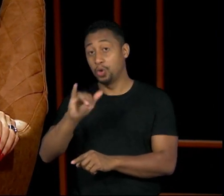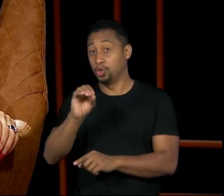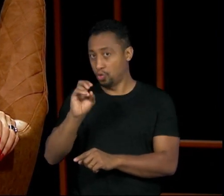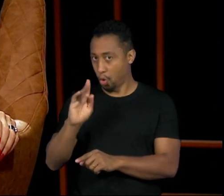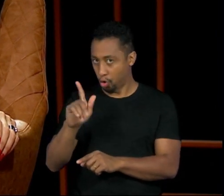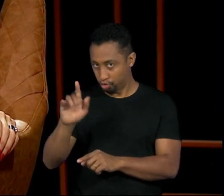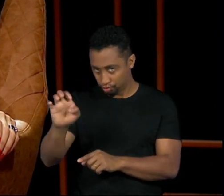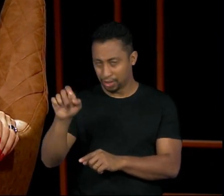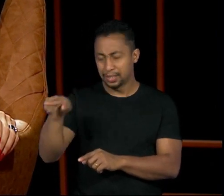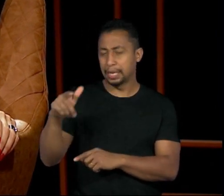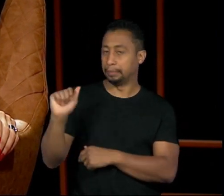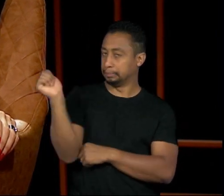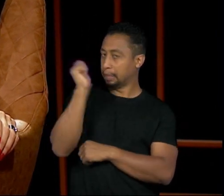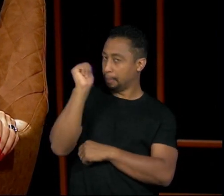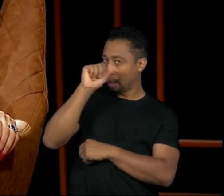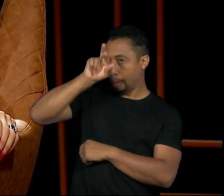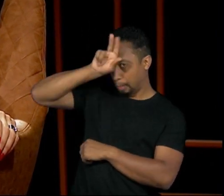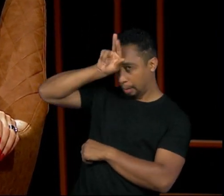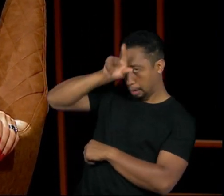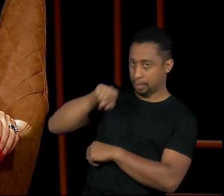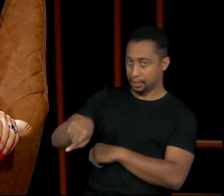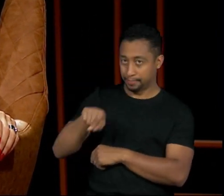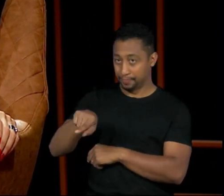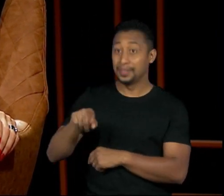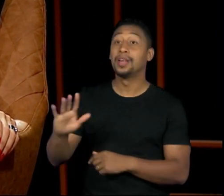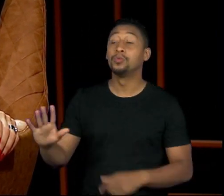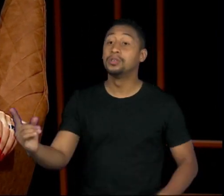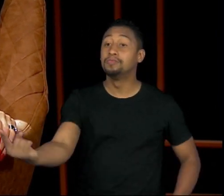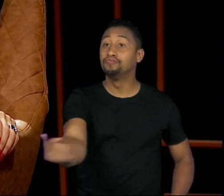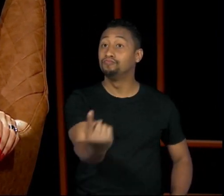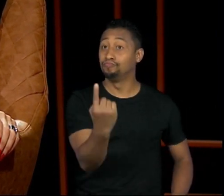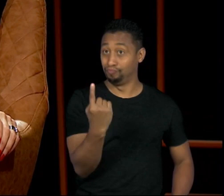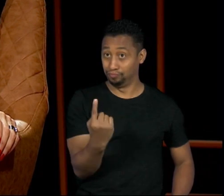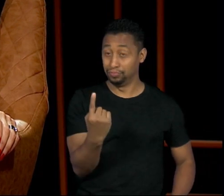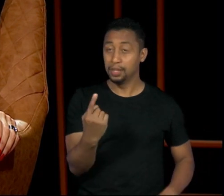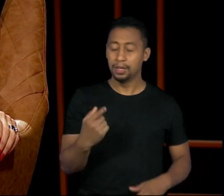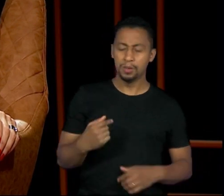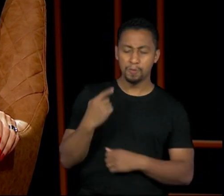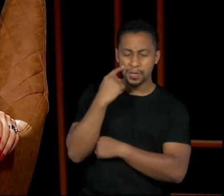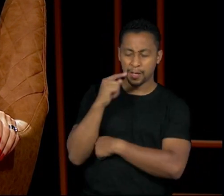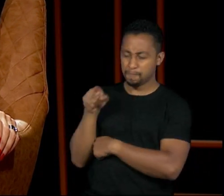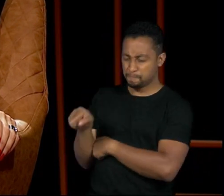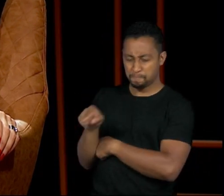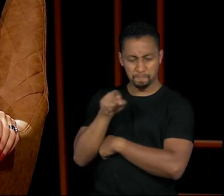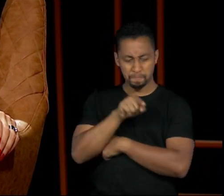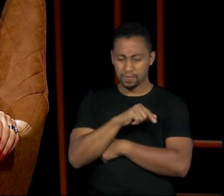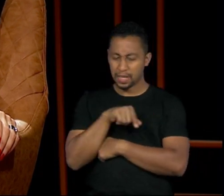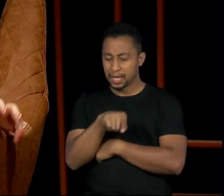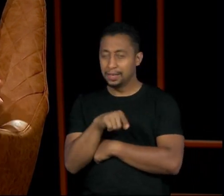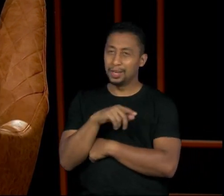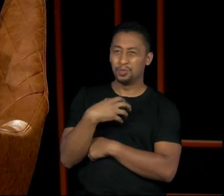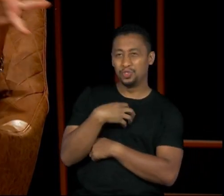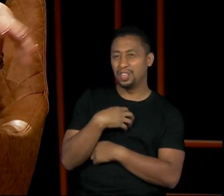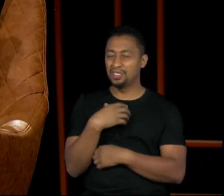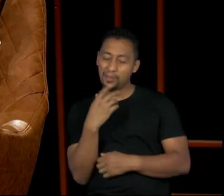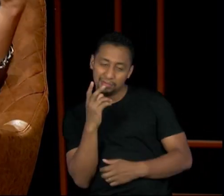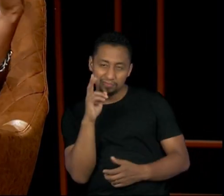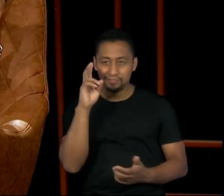olhei, observei o Bruno e falei assim, é com esse que eu vou assinar. Porque é isso aí, entendeu? É real, o cara veio